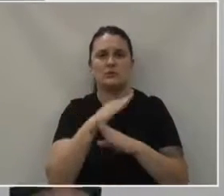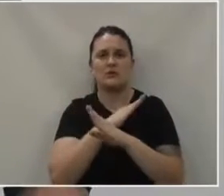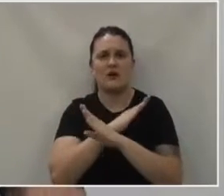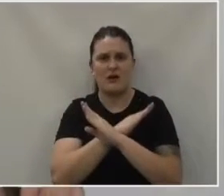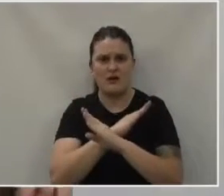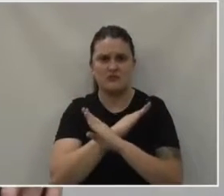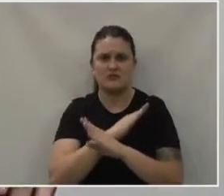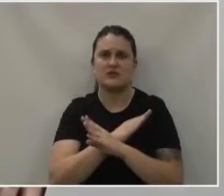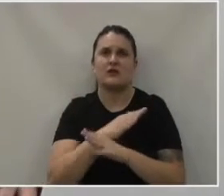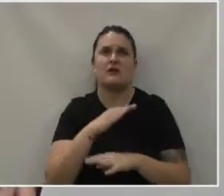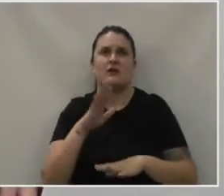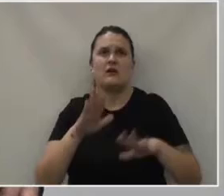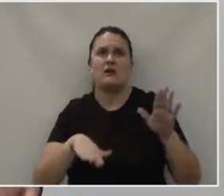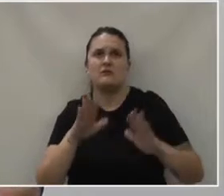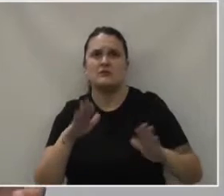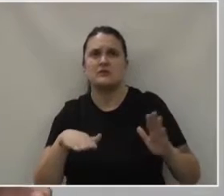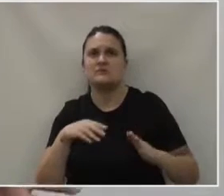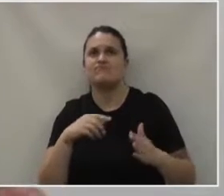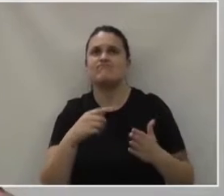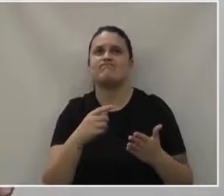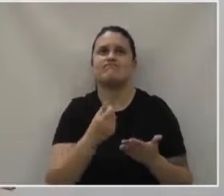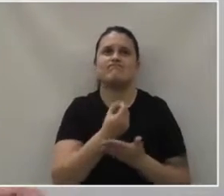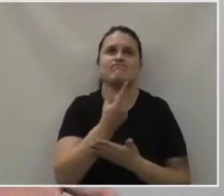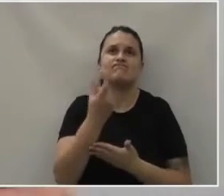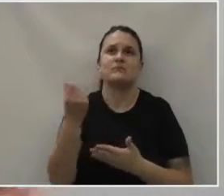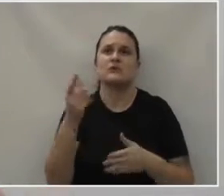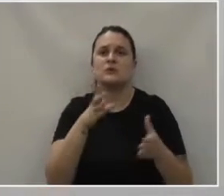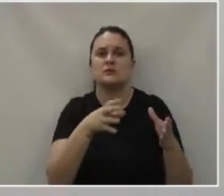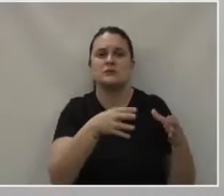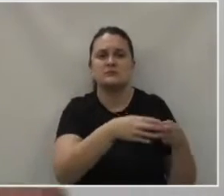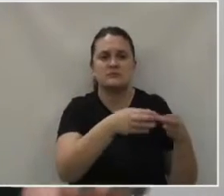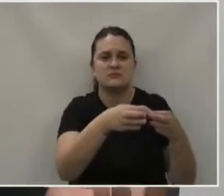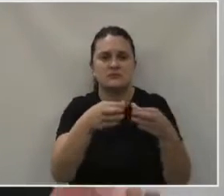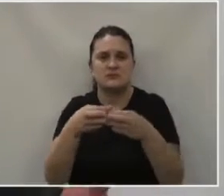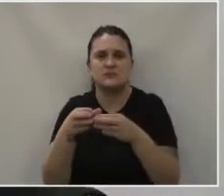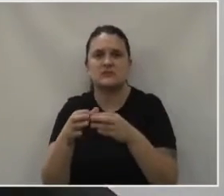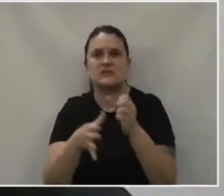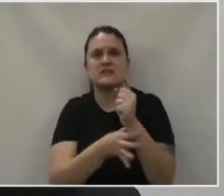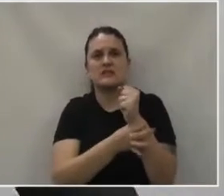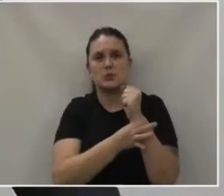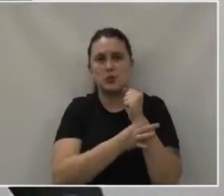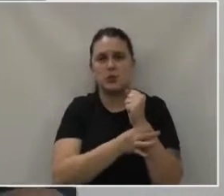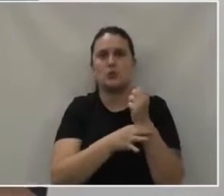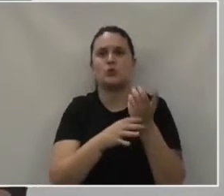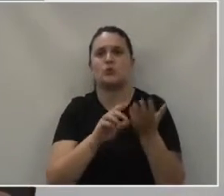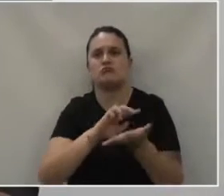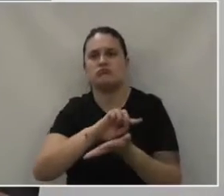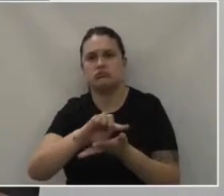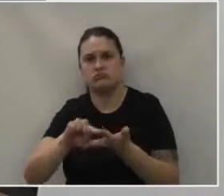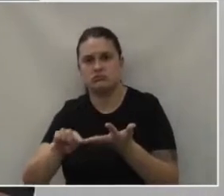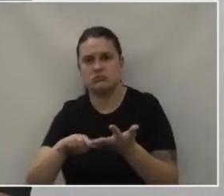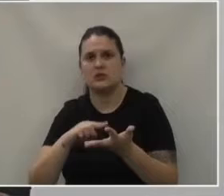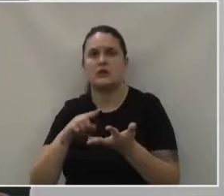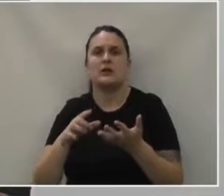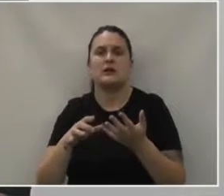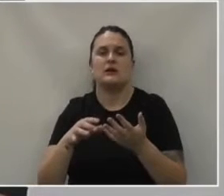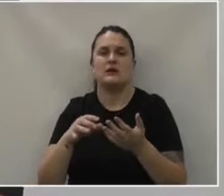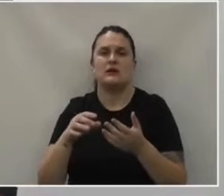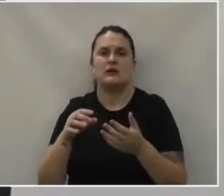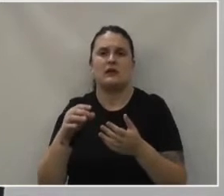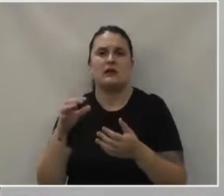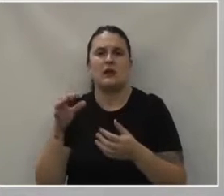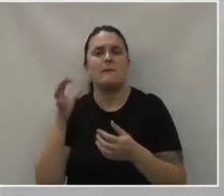não em talvez alguns setores, como seguro, né? Penhor,